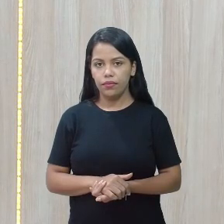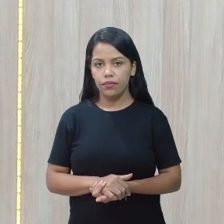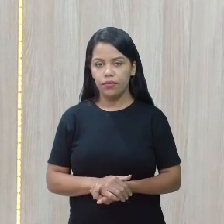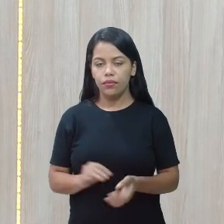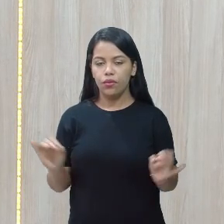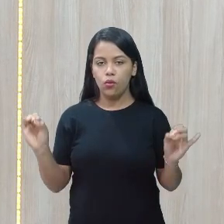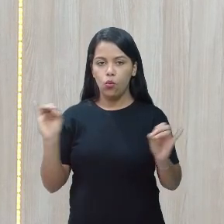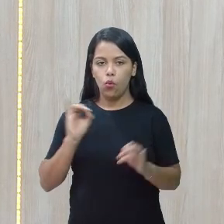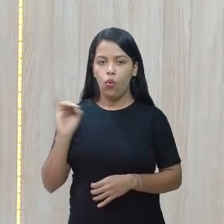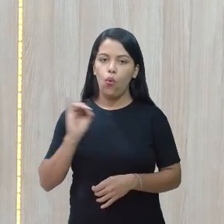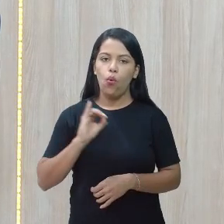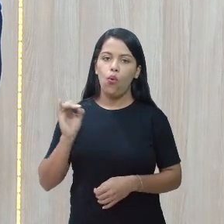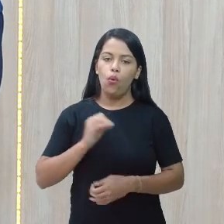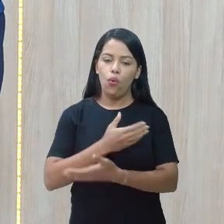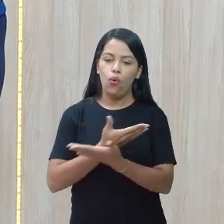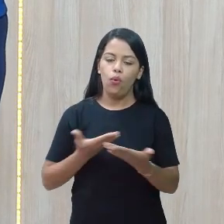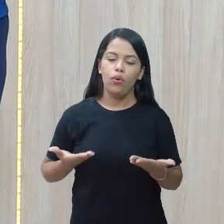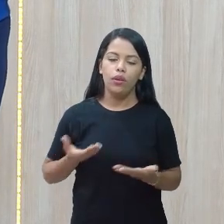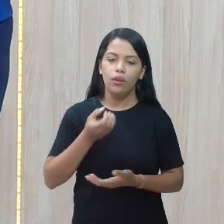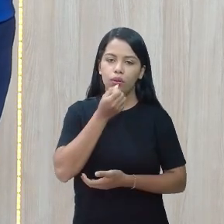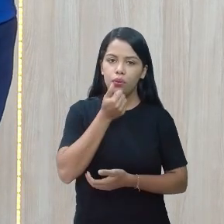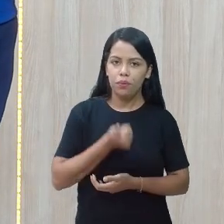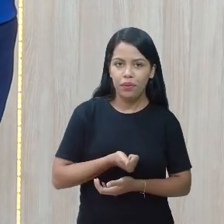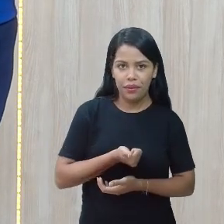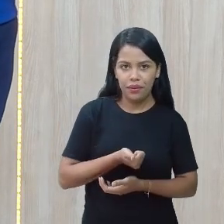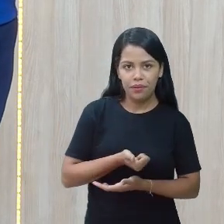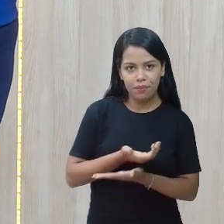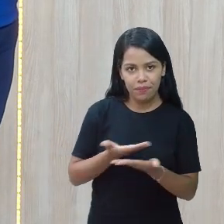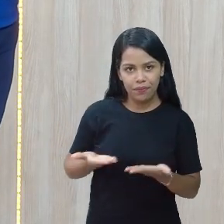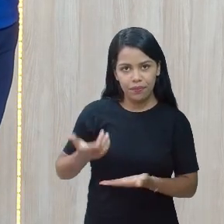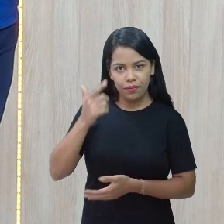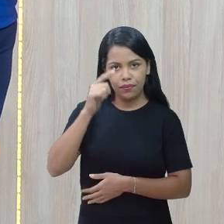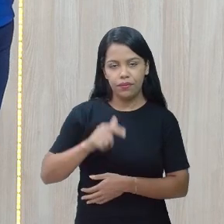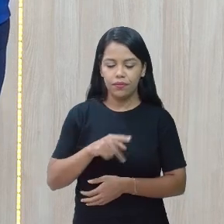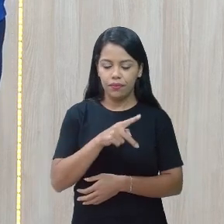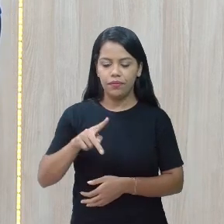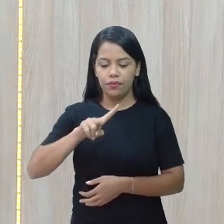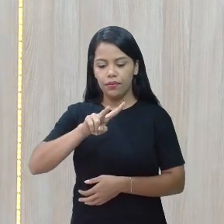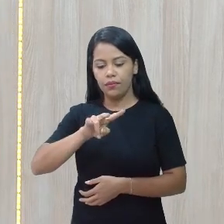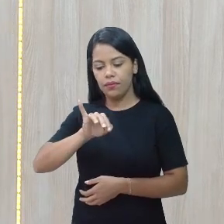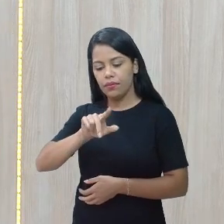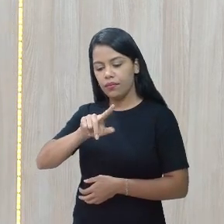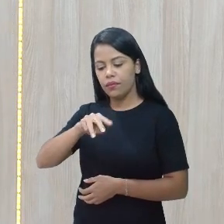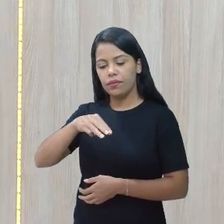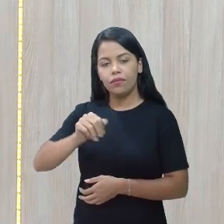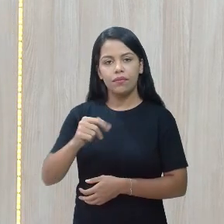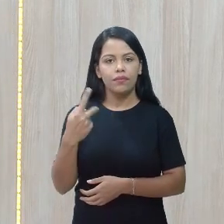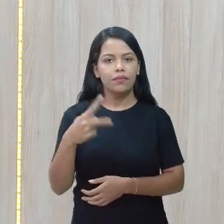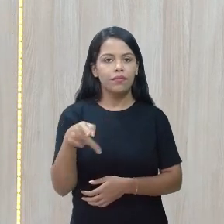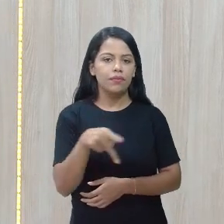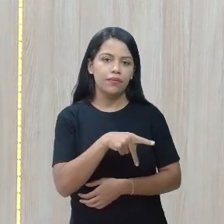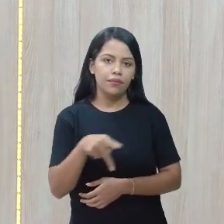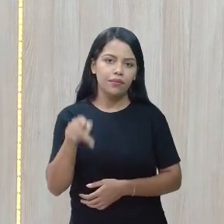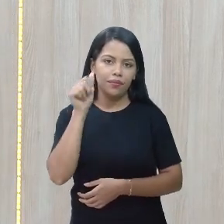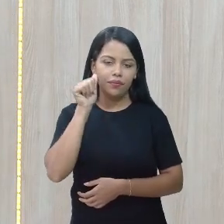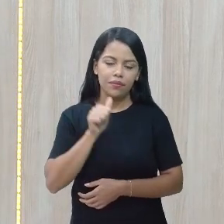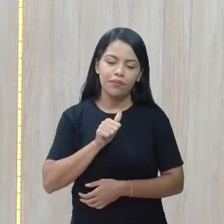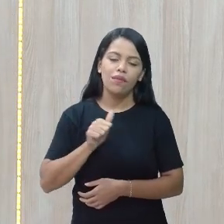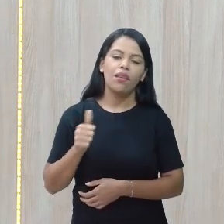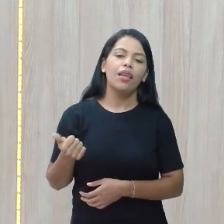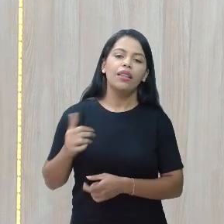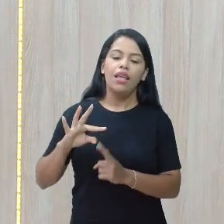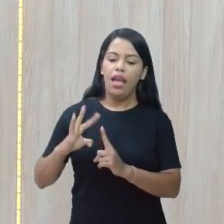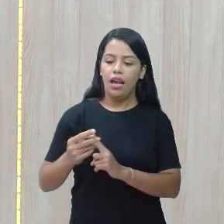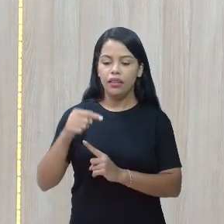Oi, gente, tudo bom com vocês? Eu sou a professora Vilma, sua professora de artes aqui da Escola